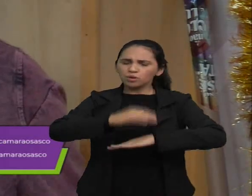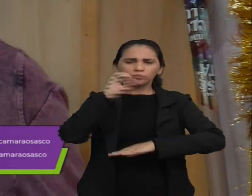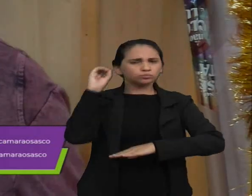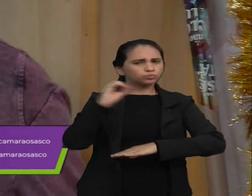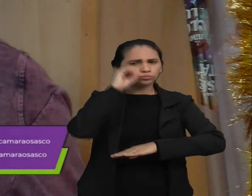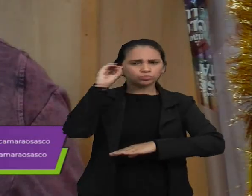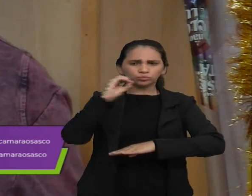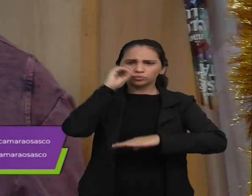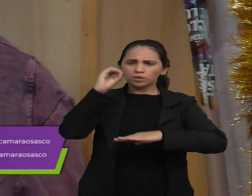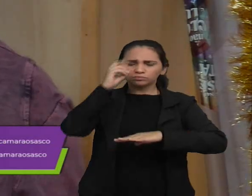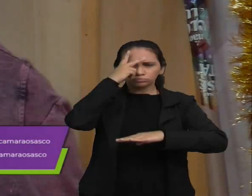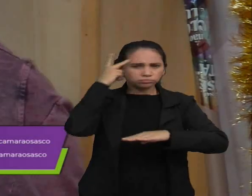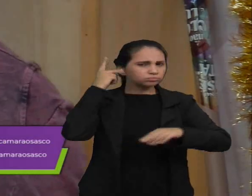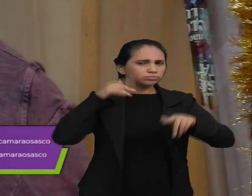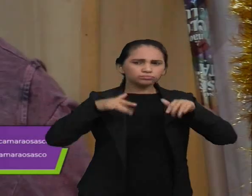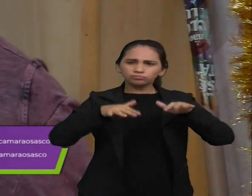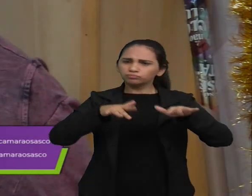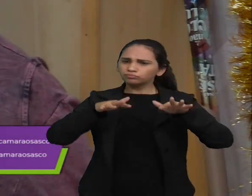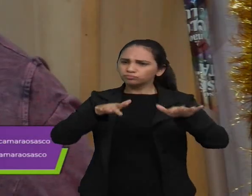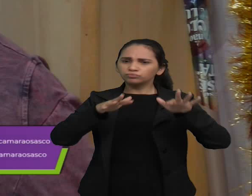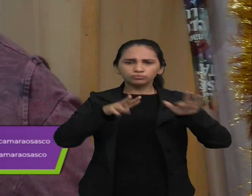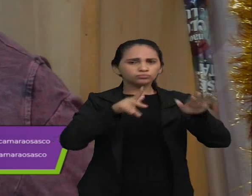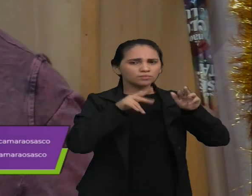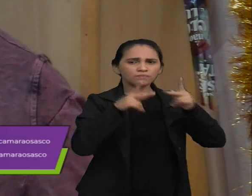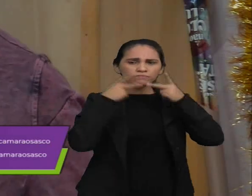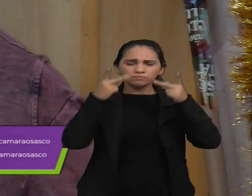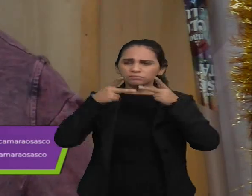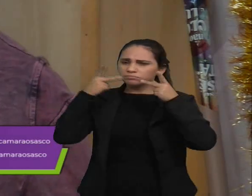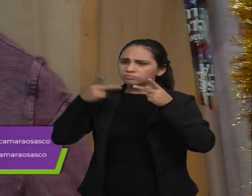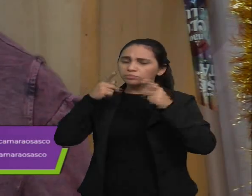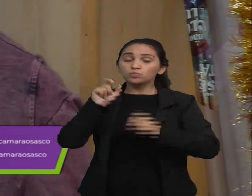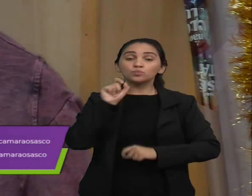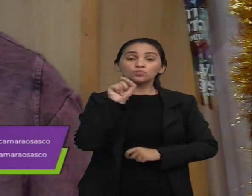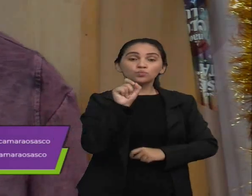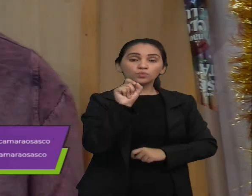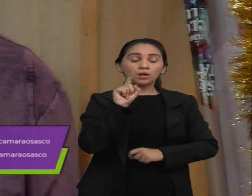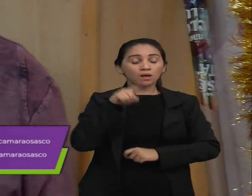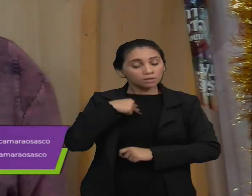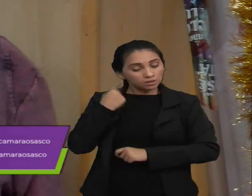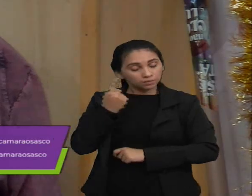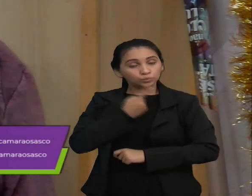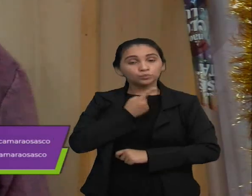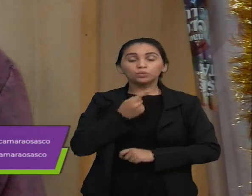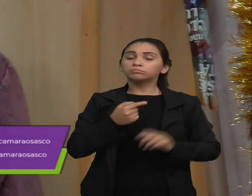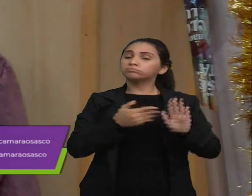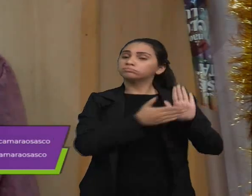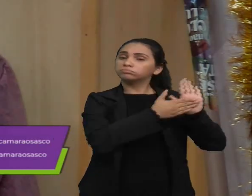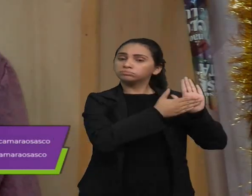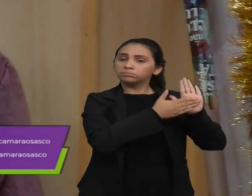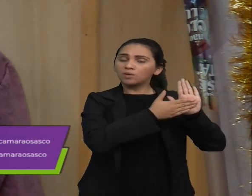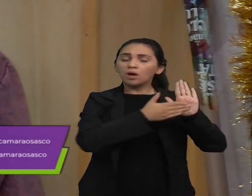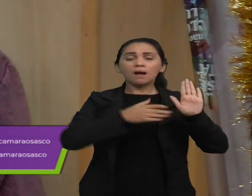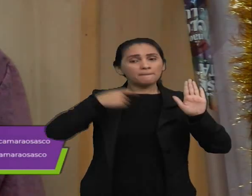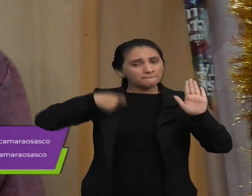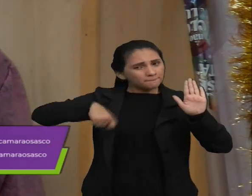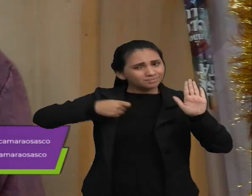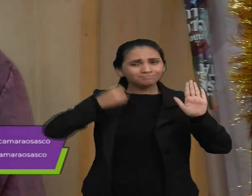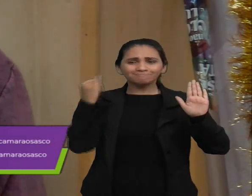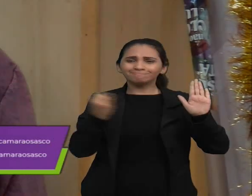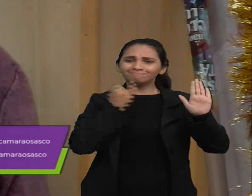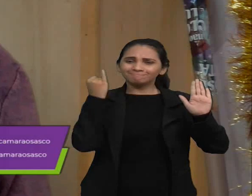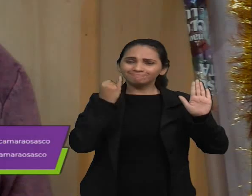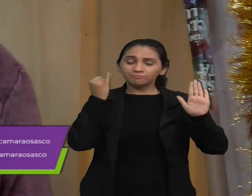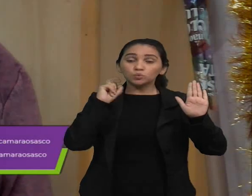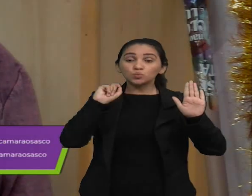Eles vão correr, porque o receio é que essa discussão tome corpo nas